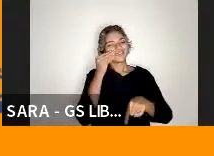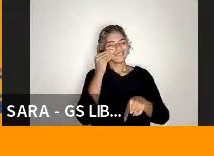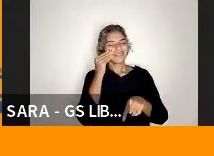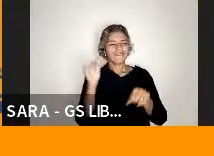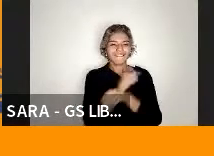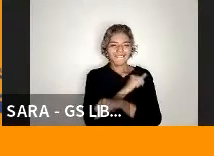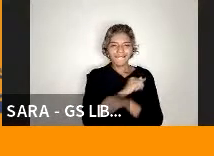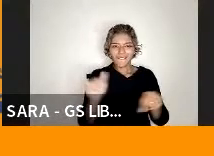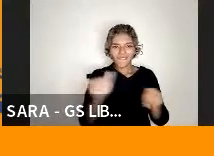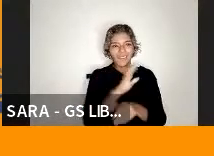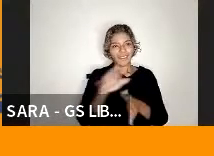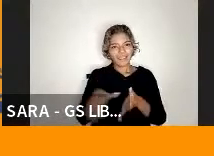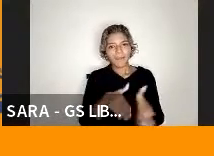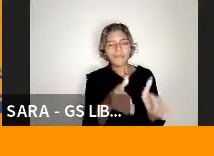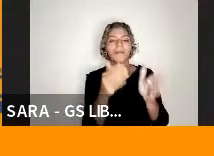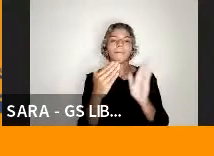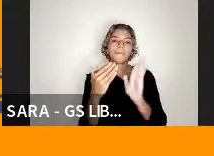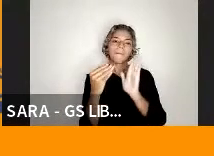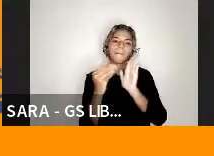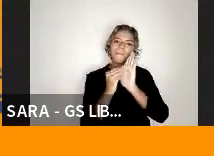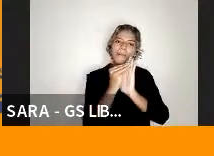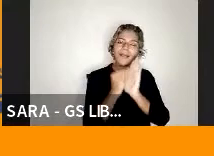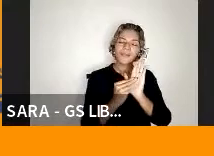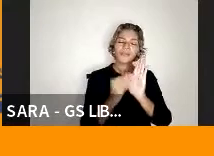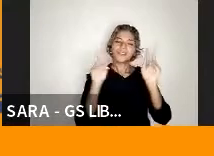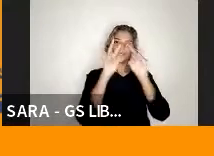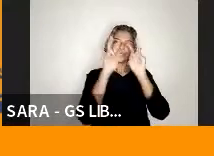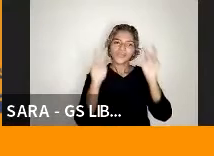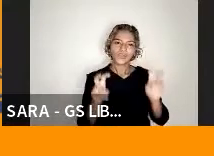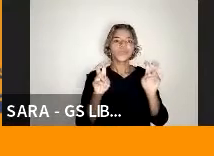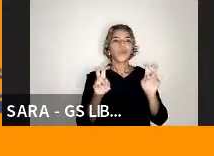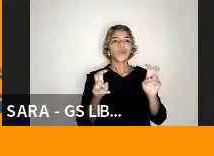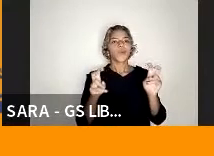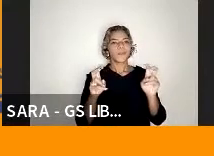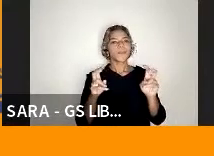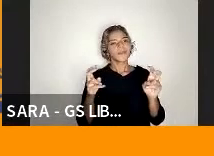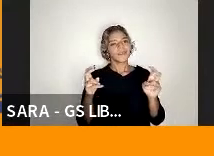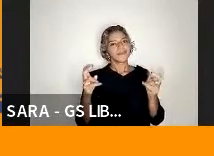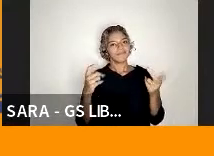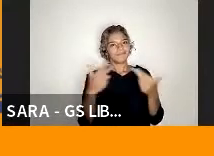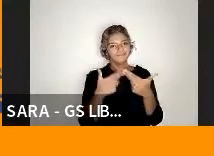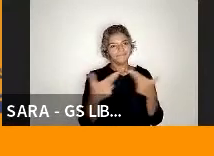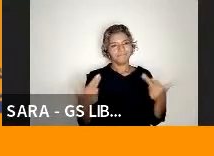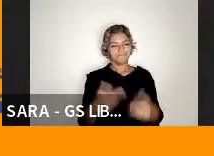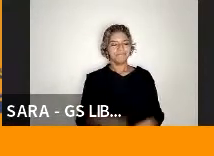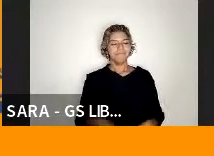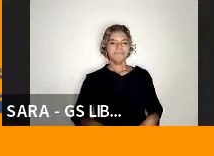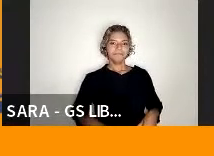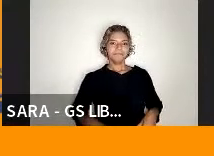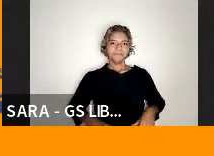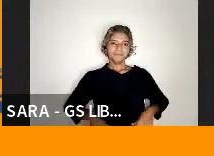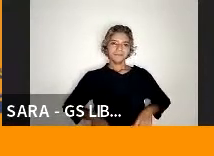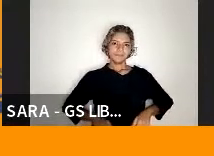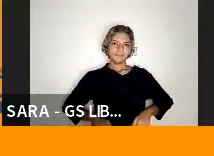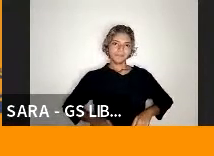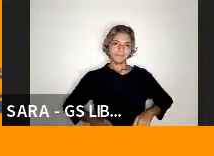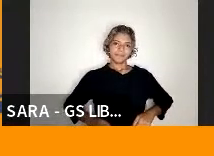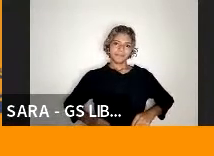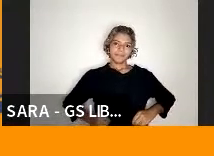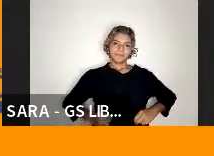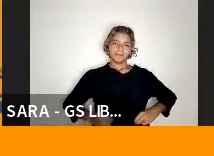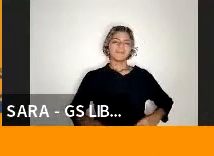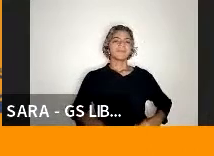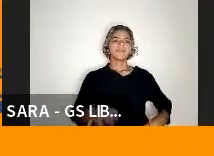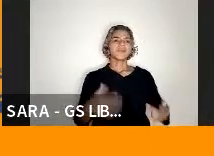pautas, para além das questões desse meu lugar de mulher-mãe, né? E aí, qual é o objetivo do Comitê para a Equidade de Gênero e Raça